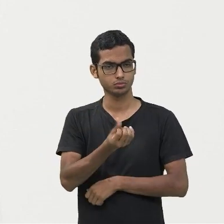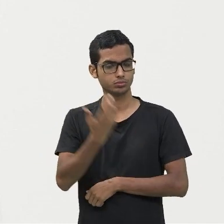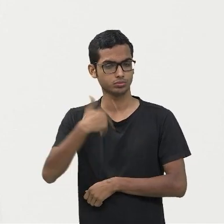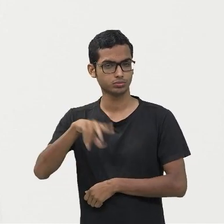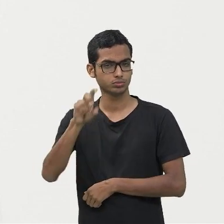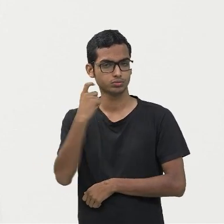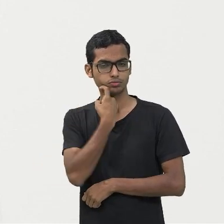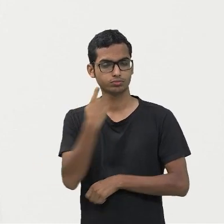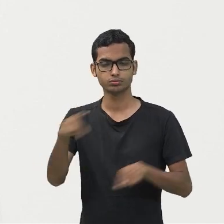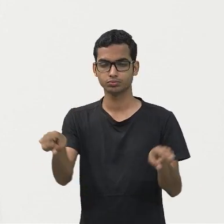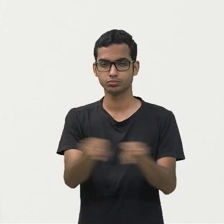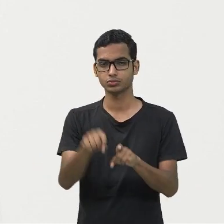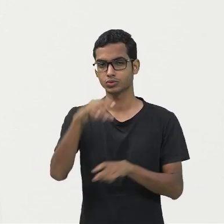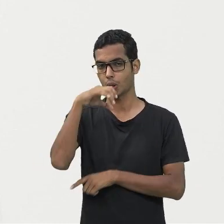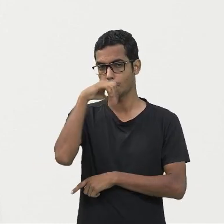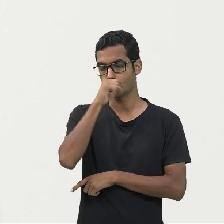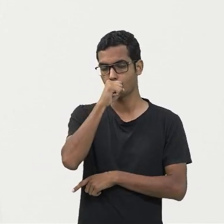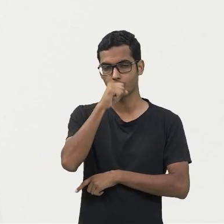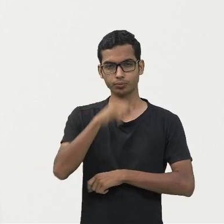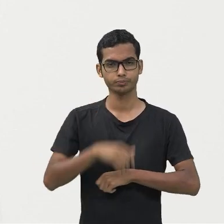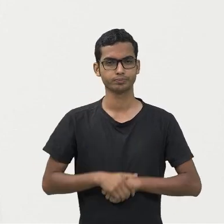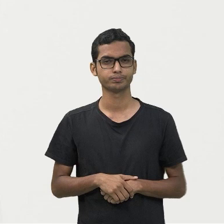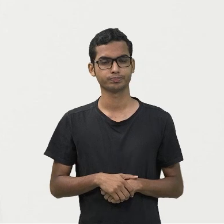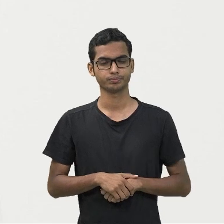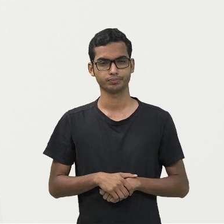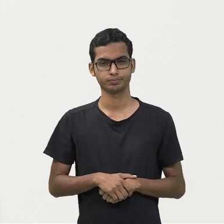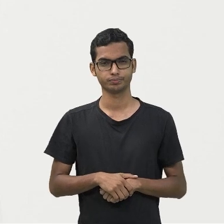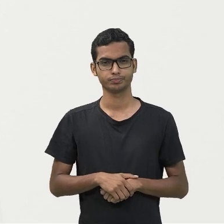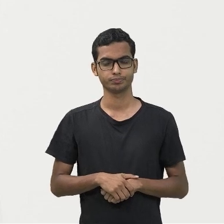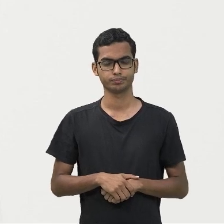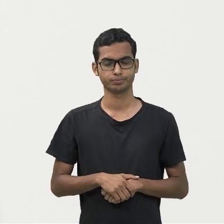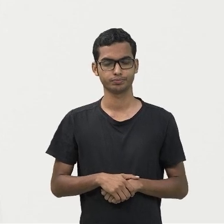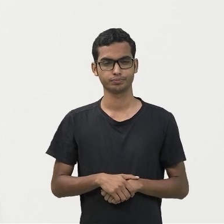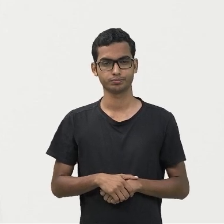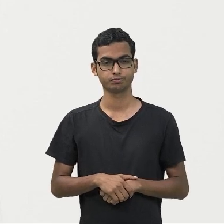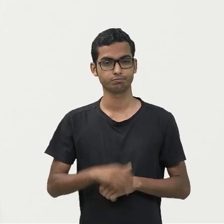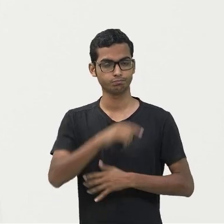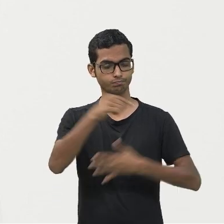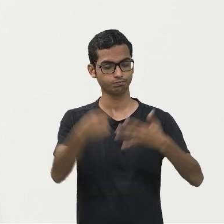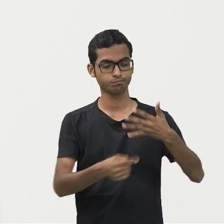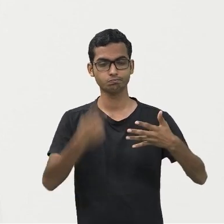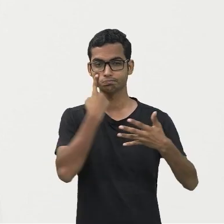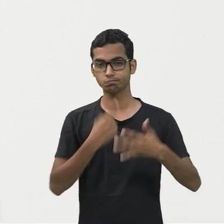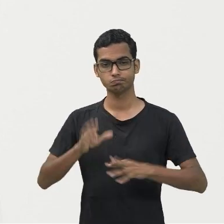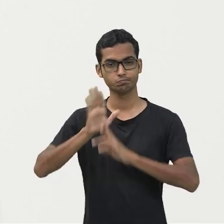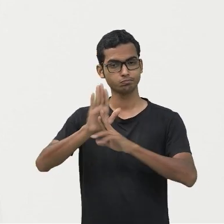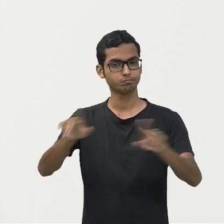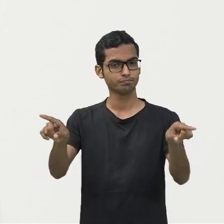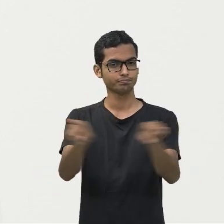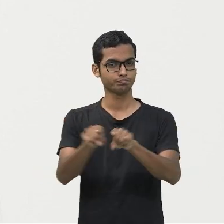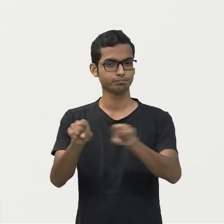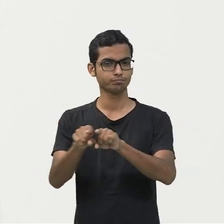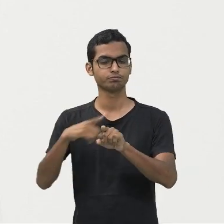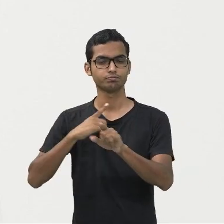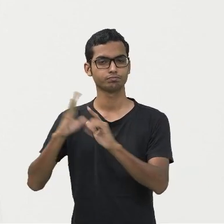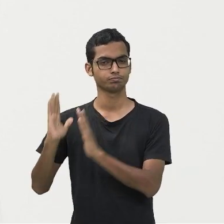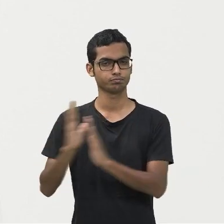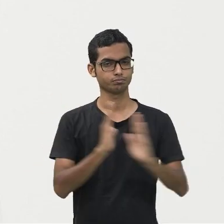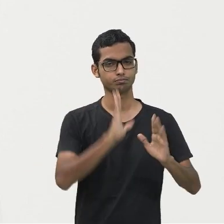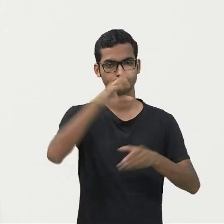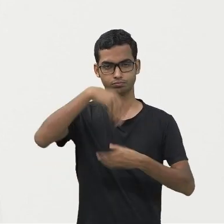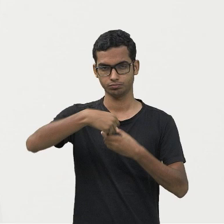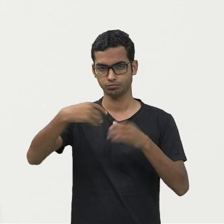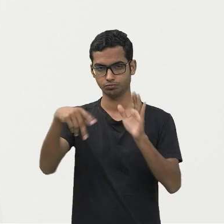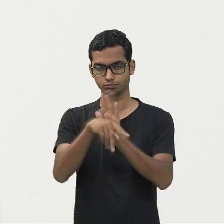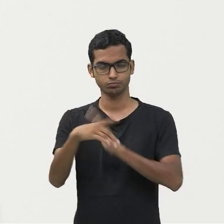sexta-feira e sábado, tá? Isso aí também representa uma sequência. Assim